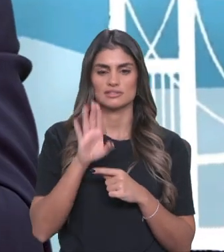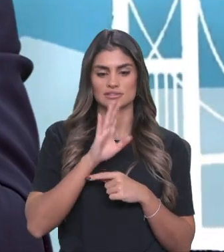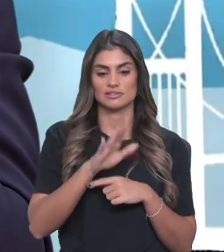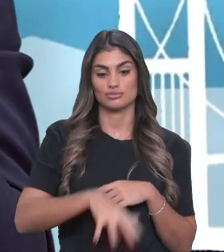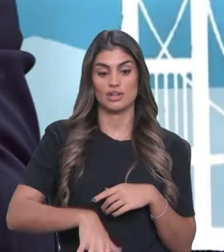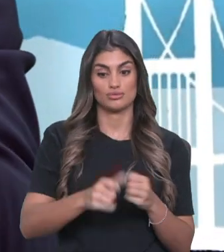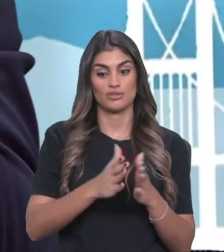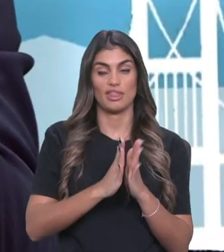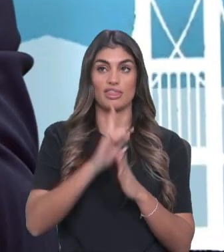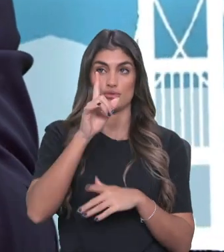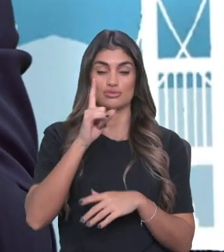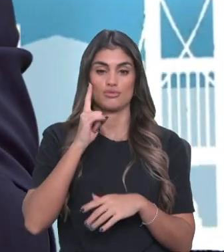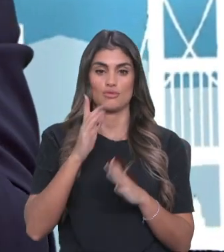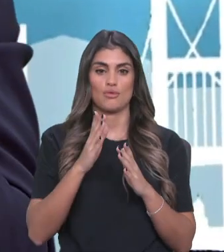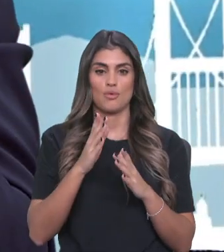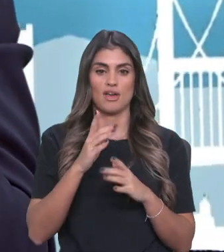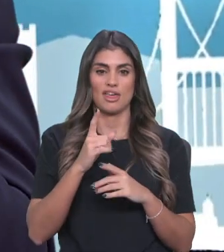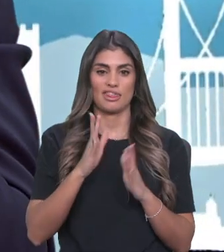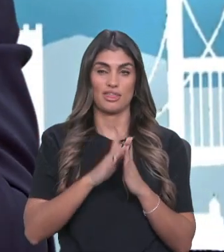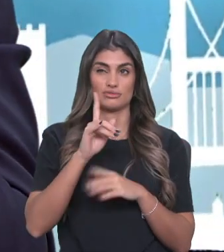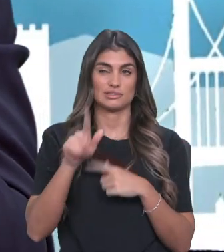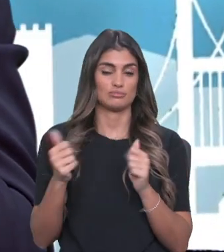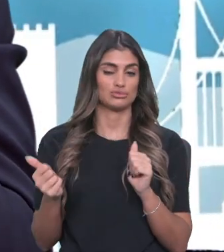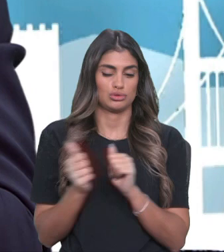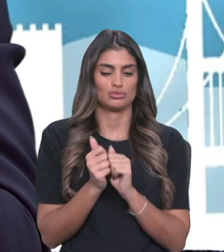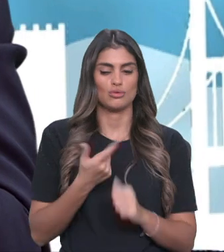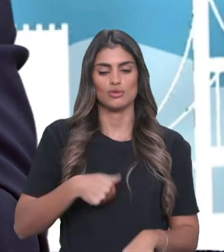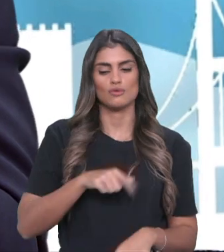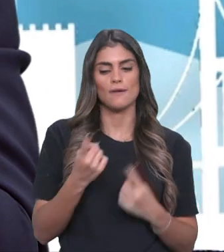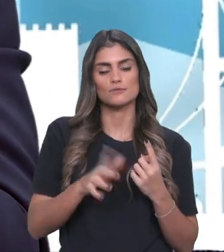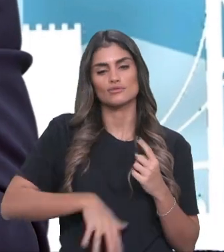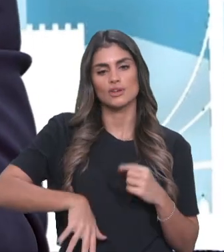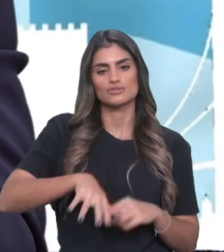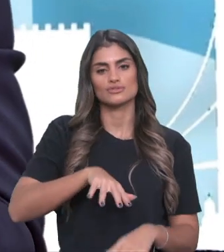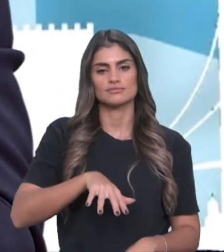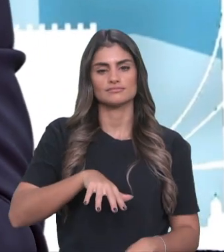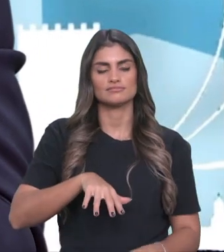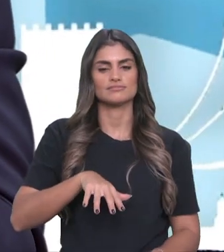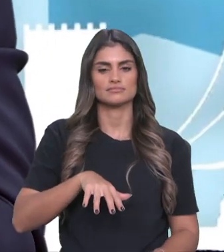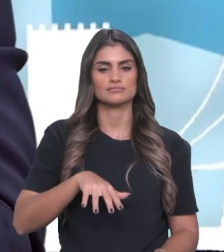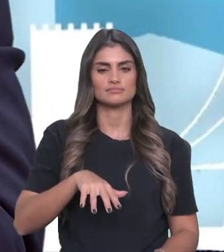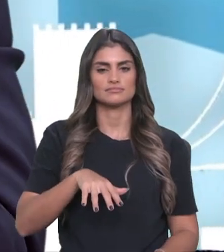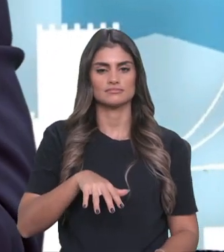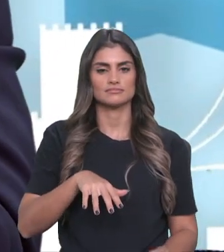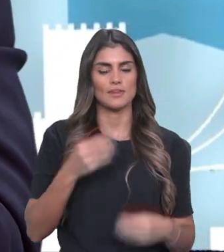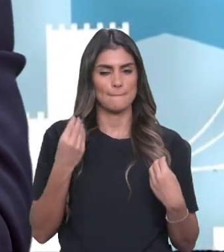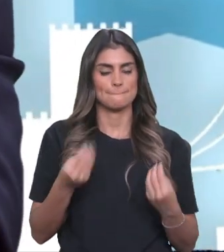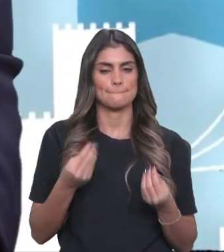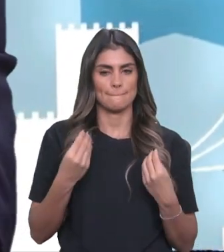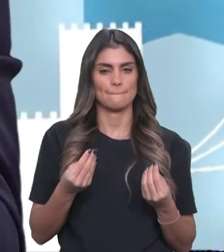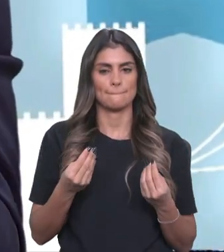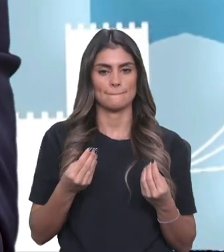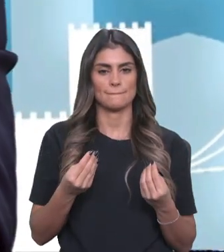Deus, porque Deus está onde nós estamos, há alguns lugares que são lugares privilegiados desse encontro. E